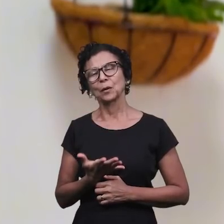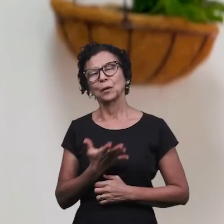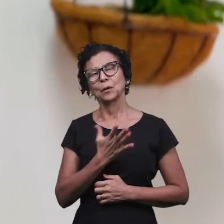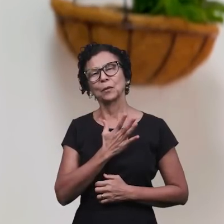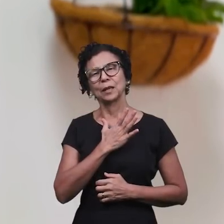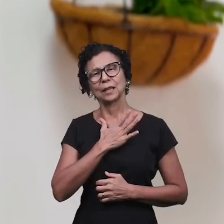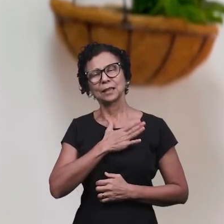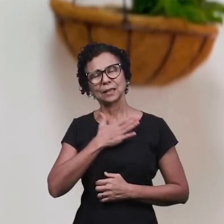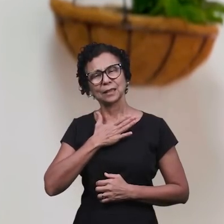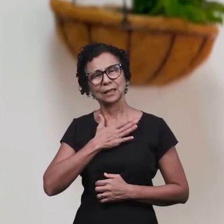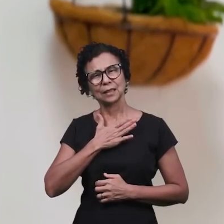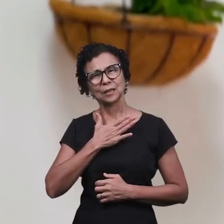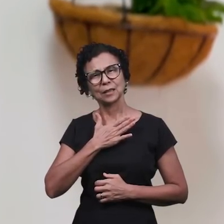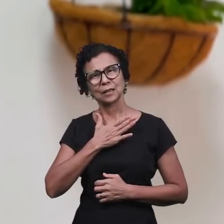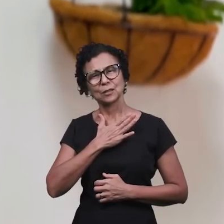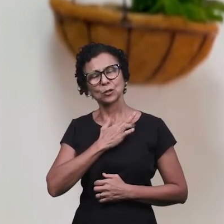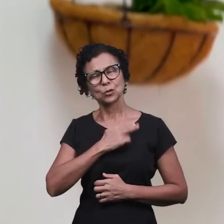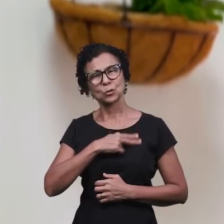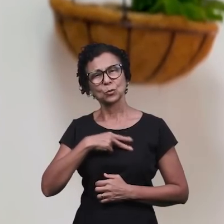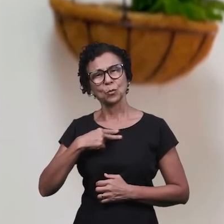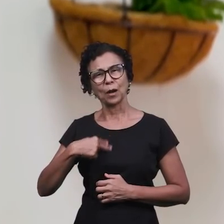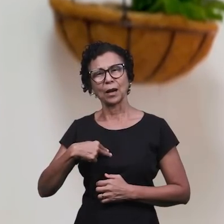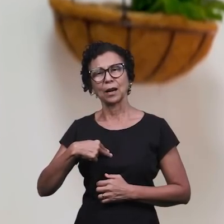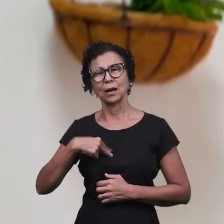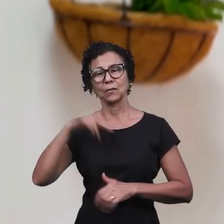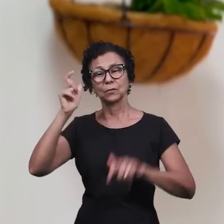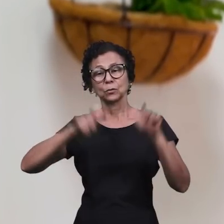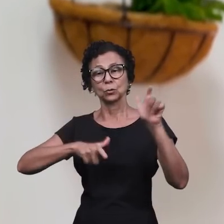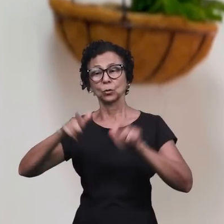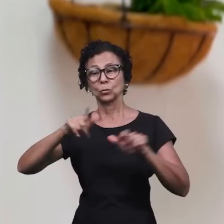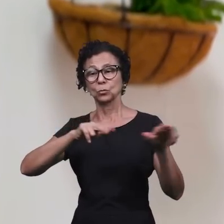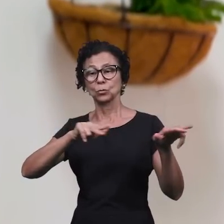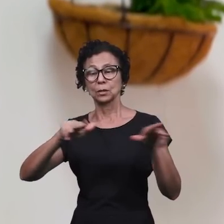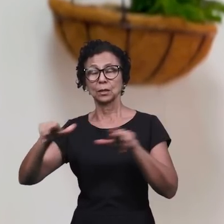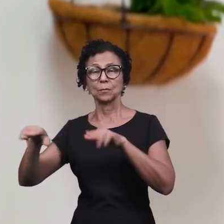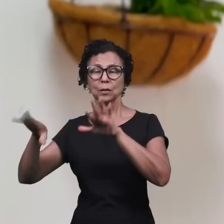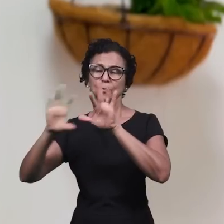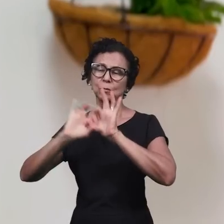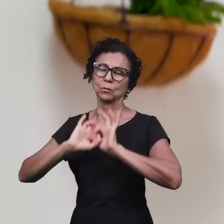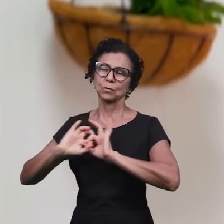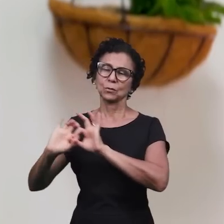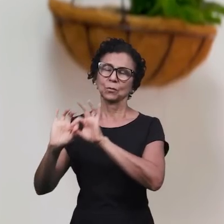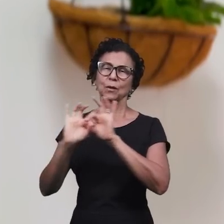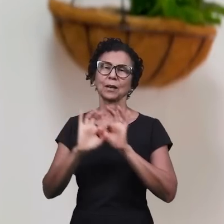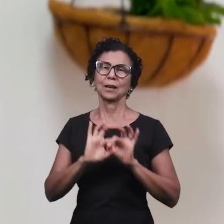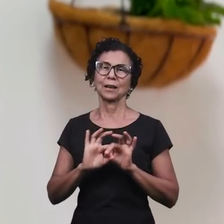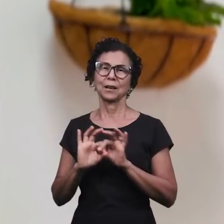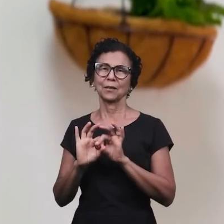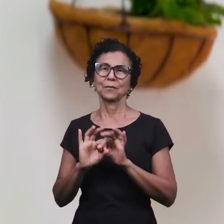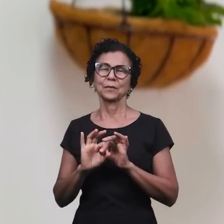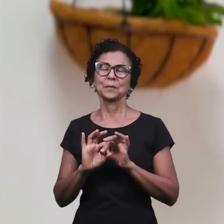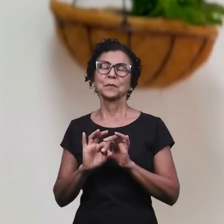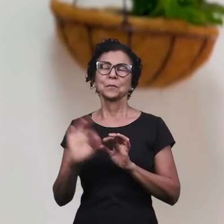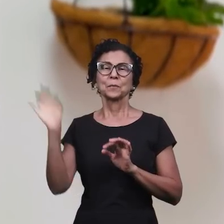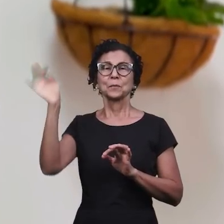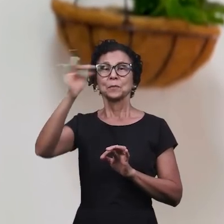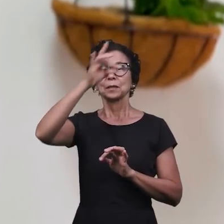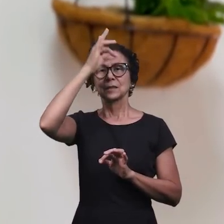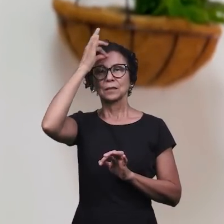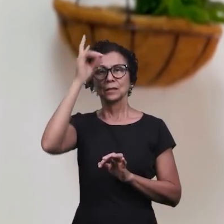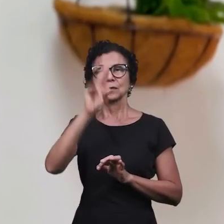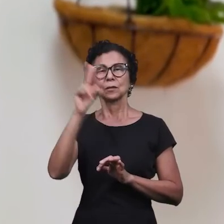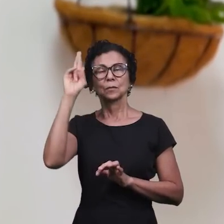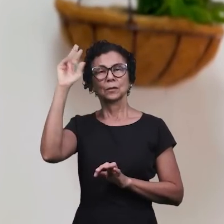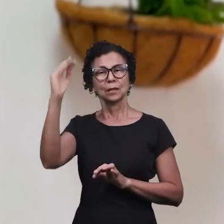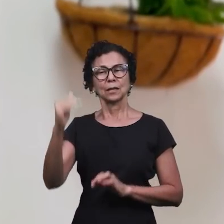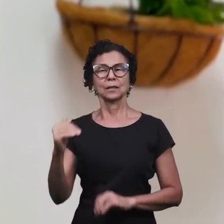suave é a união entre os irmãos. Estamos vivendo uma união boa e uma comunhão suave do Espírito Santo, e o